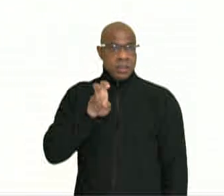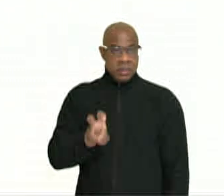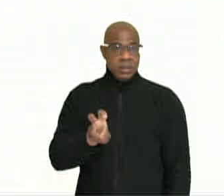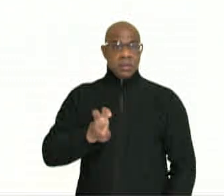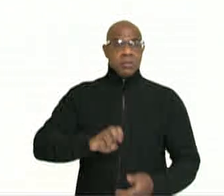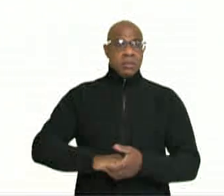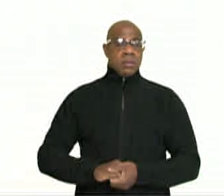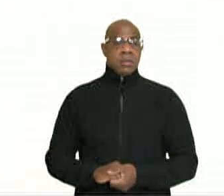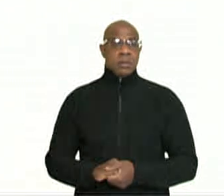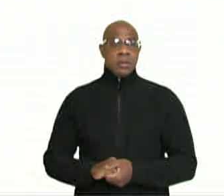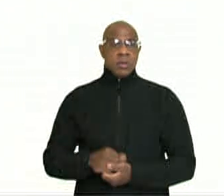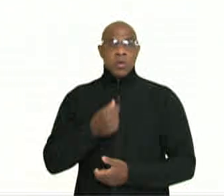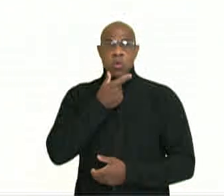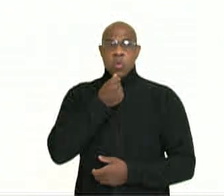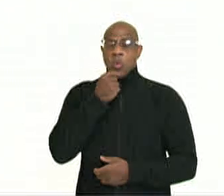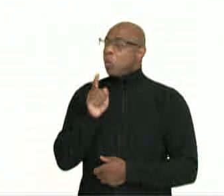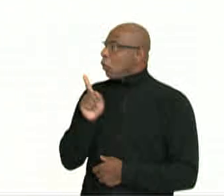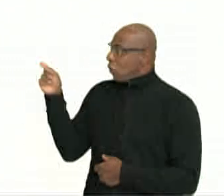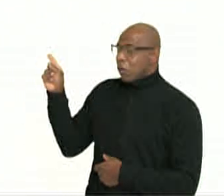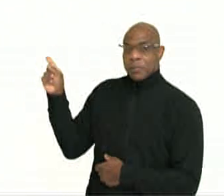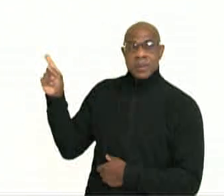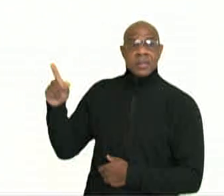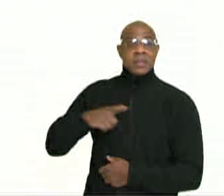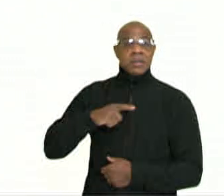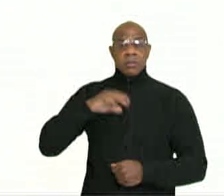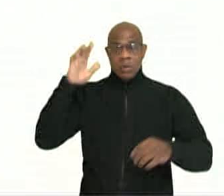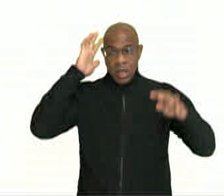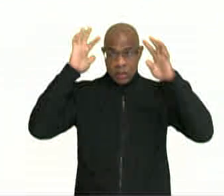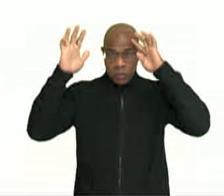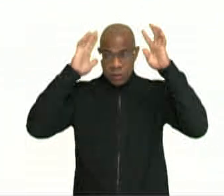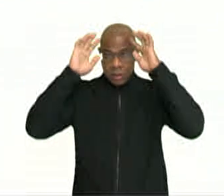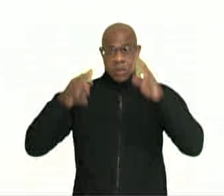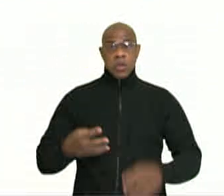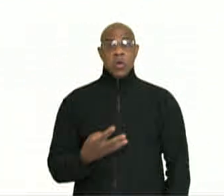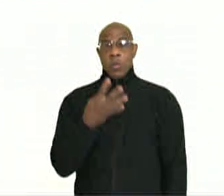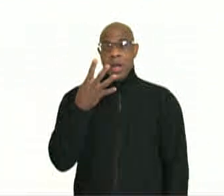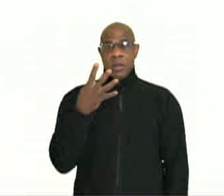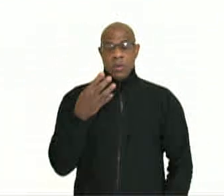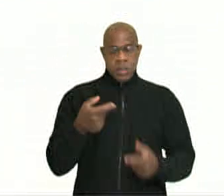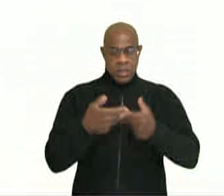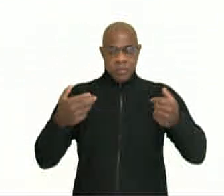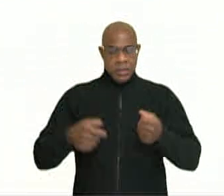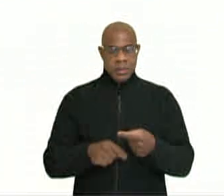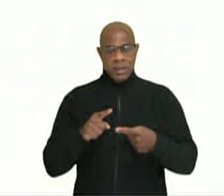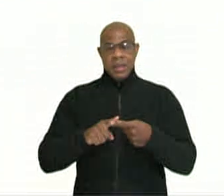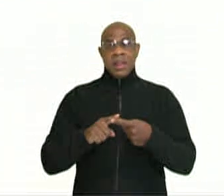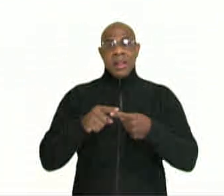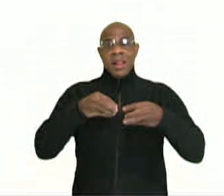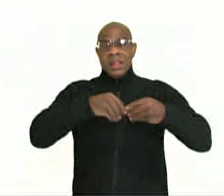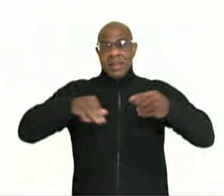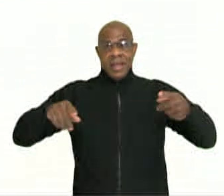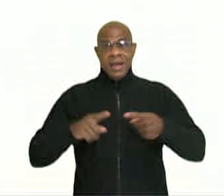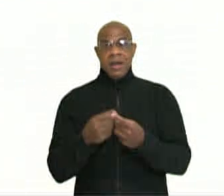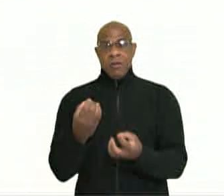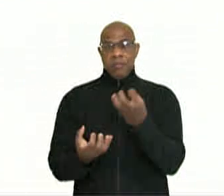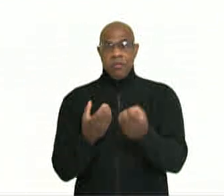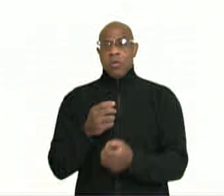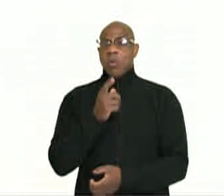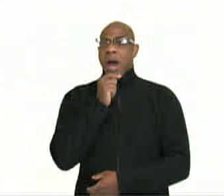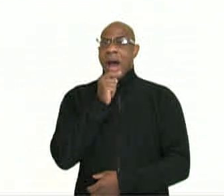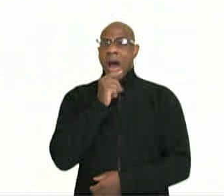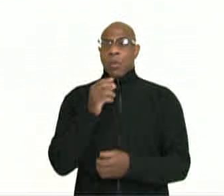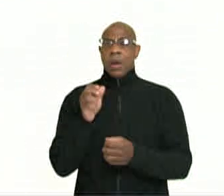Lavoisier sepultou a antiga teoria dos 4 elementos, terra, fogo, água e ar, oriunda da Grécia Antiga,